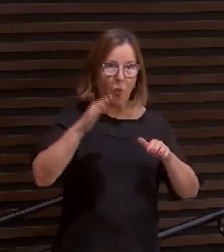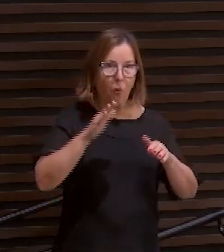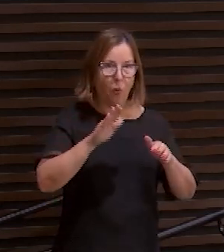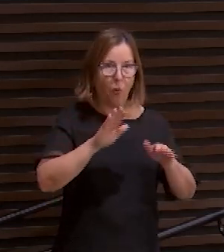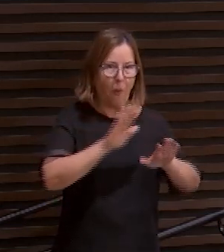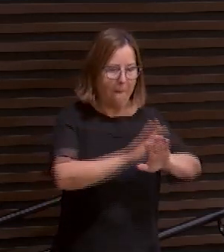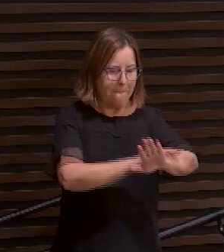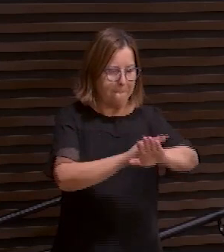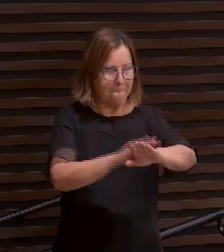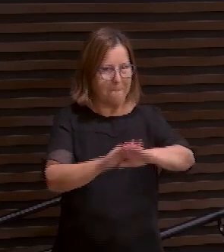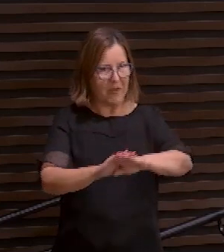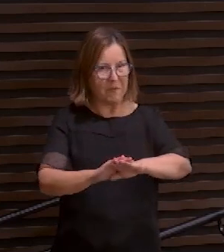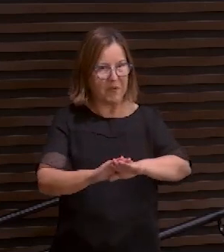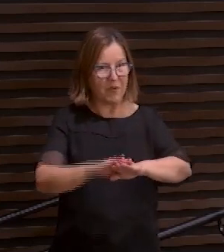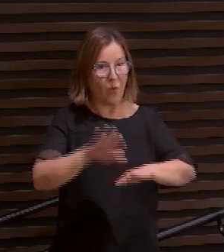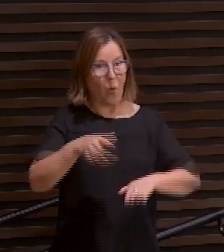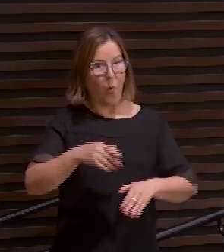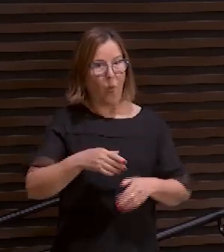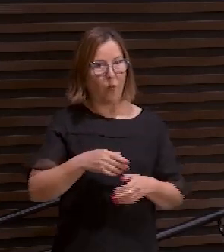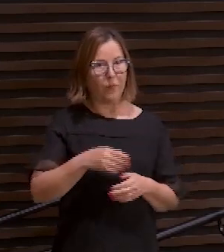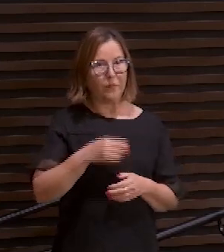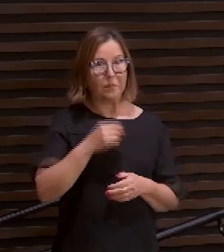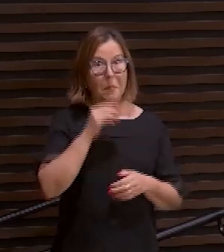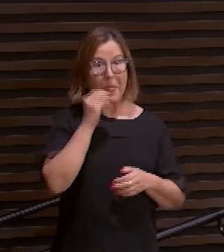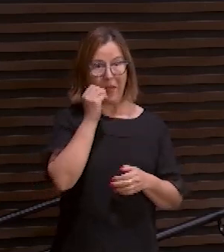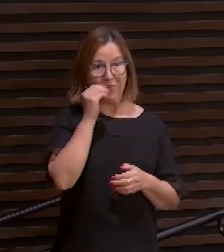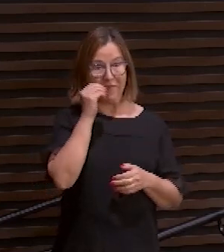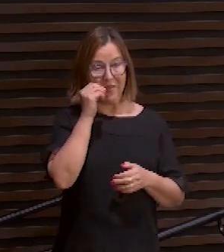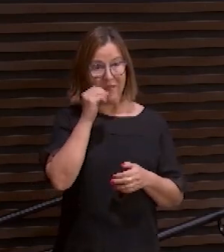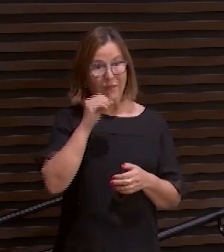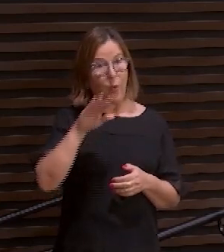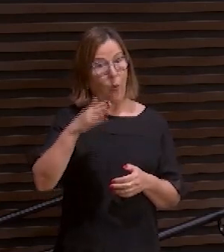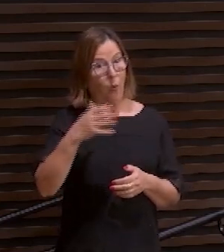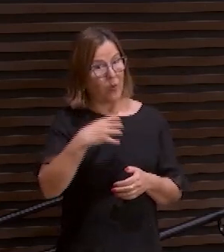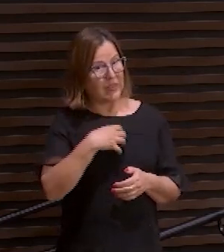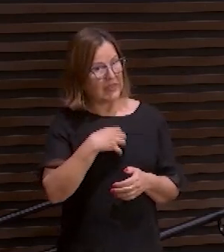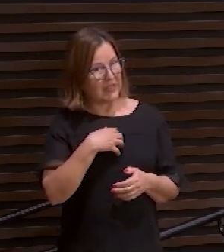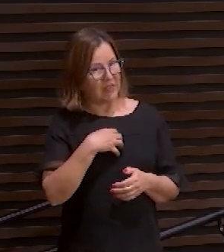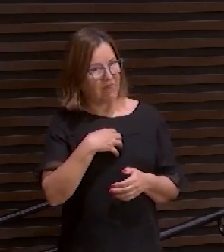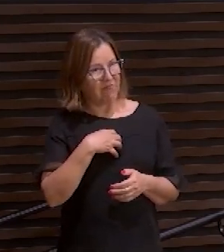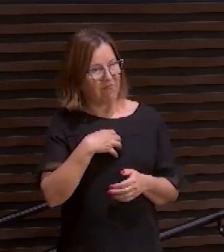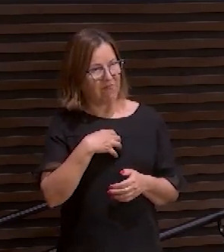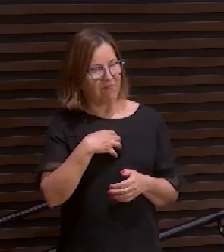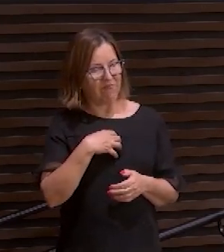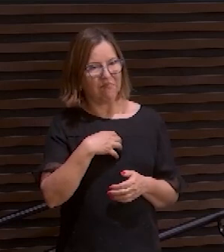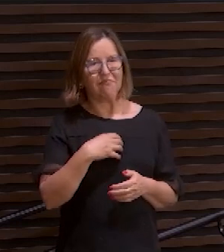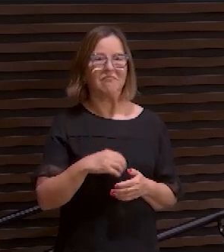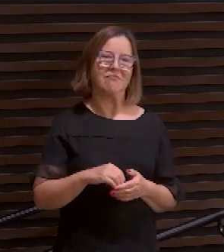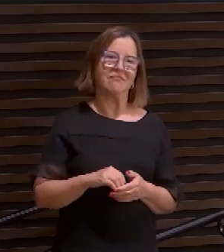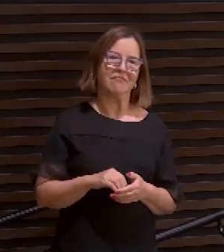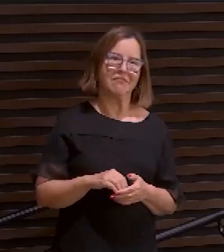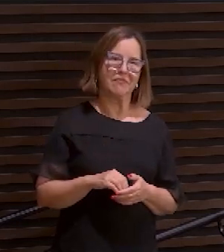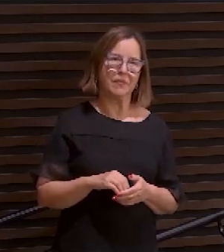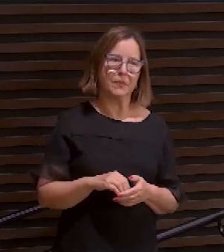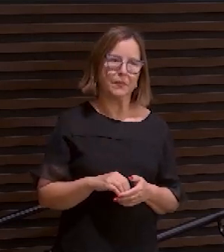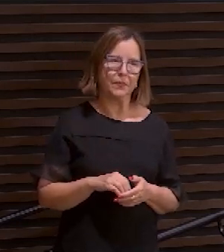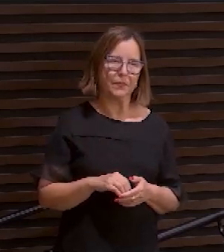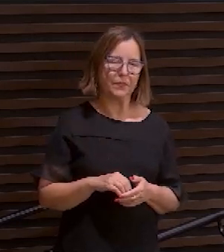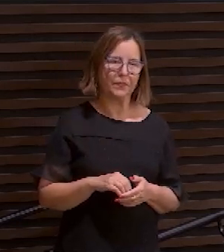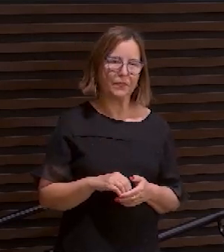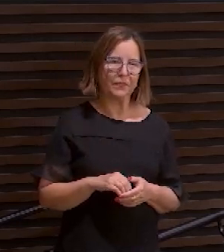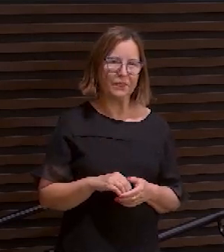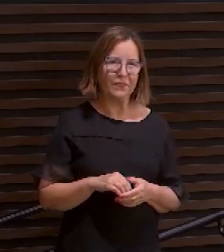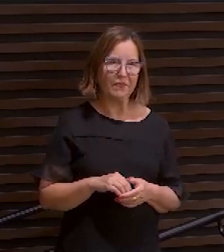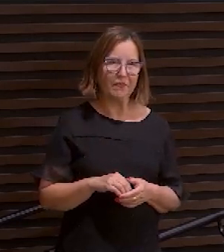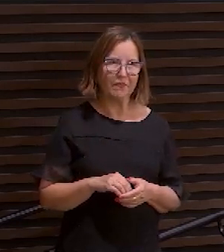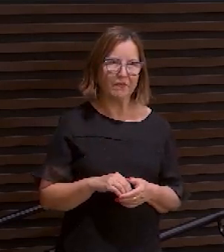apalpo, ou eu degusto, ou eu sinto de alguma maneira, e